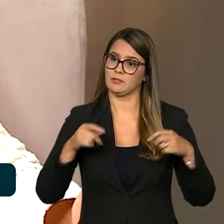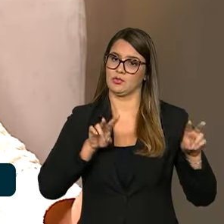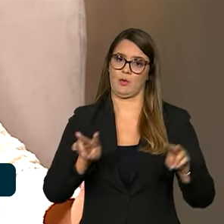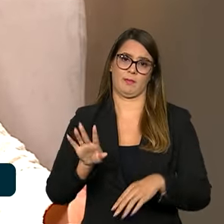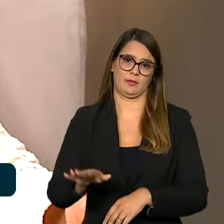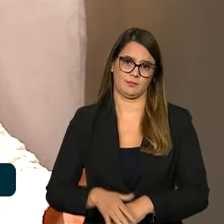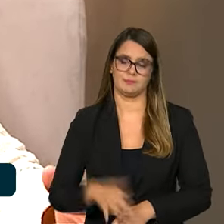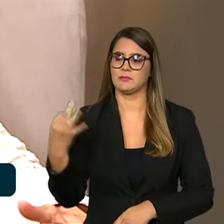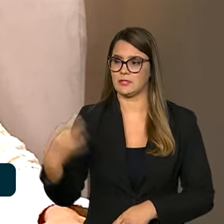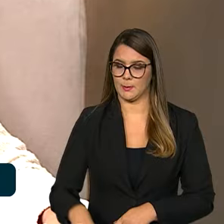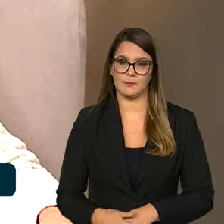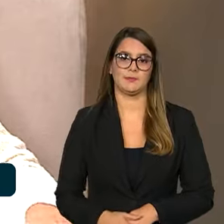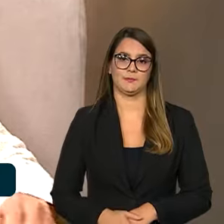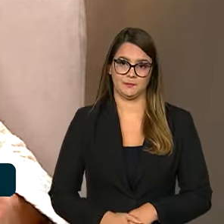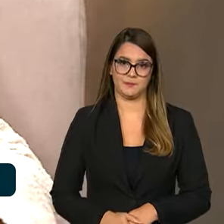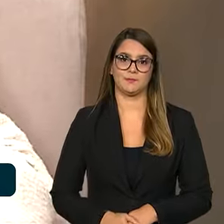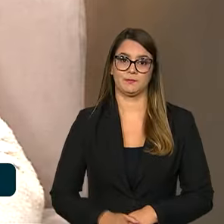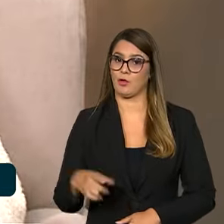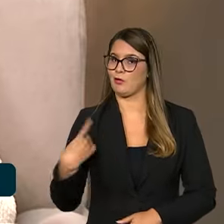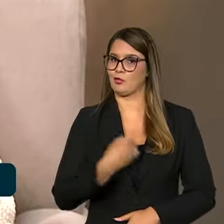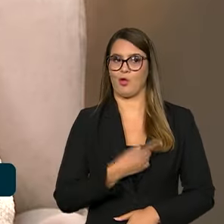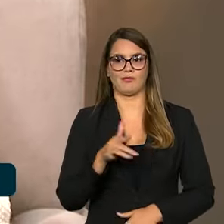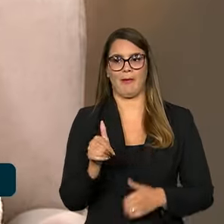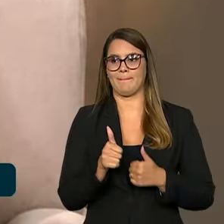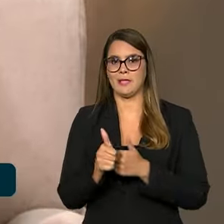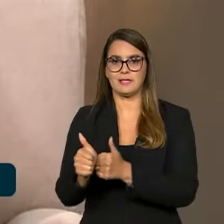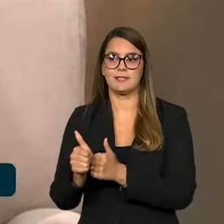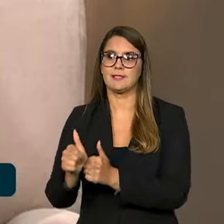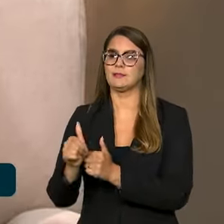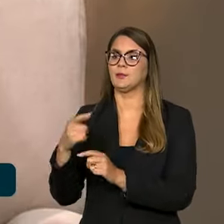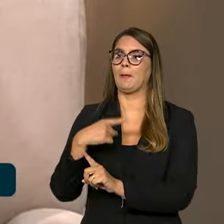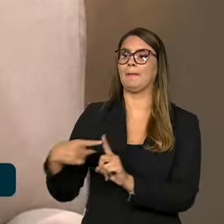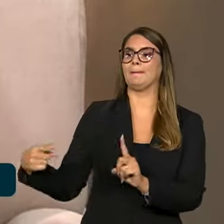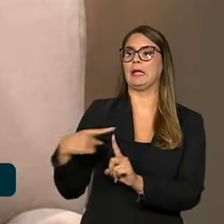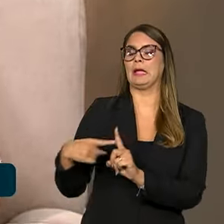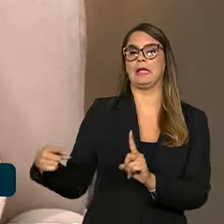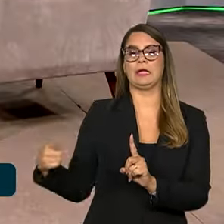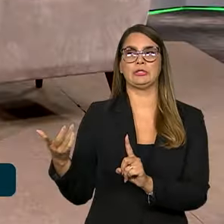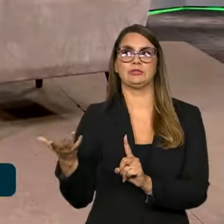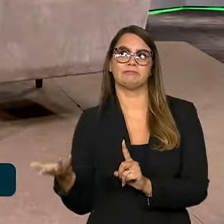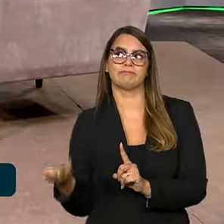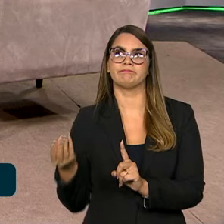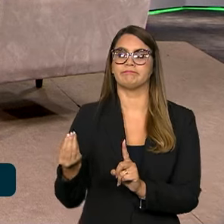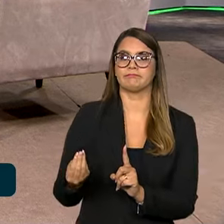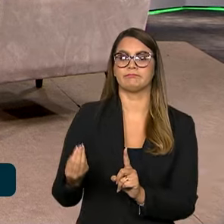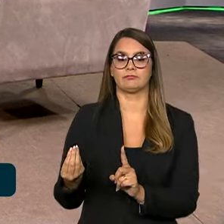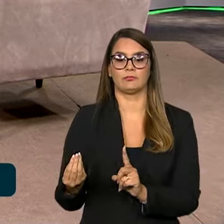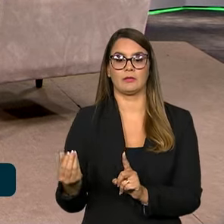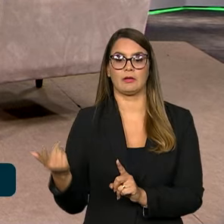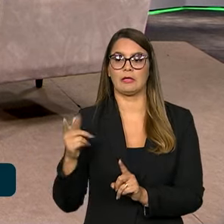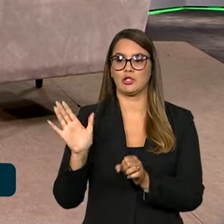para isso porque a gente não a gente não vai perseguir uma média Eh que que